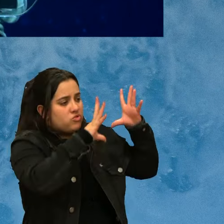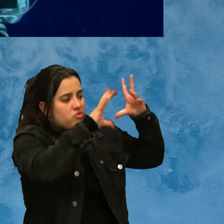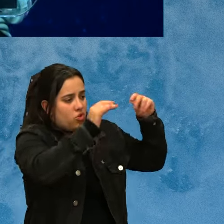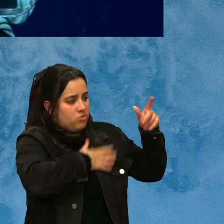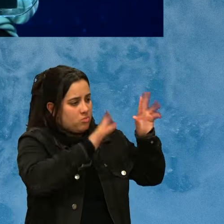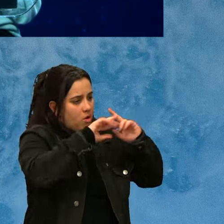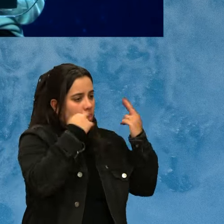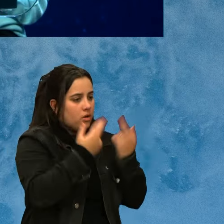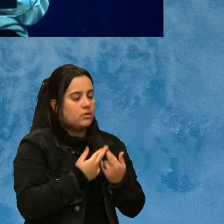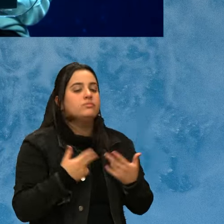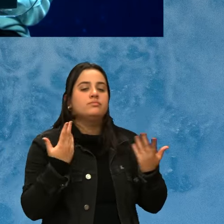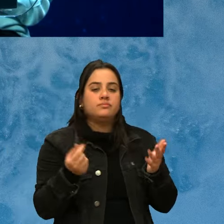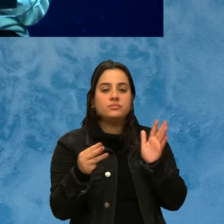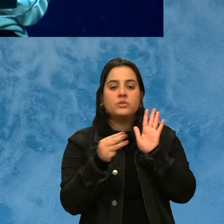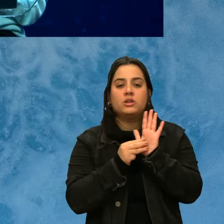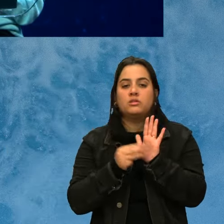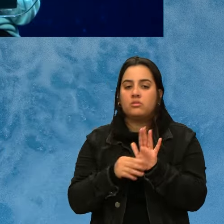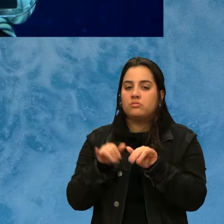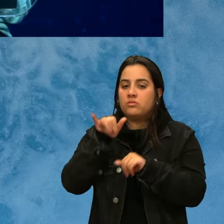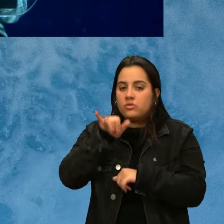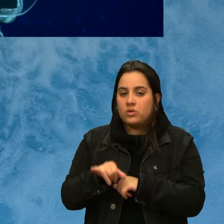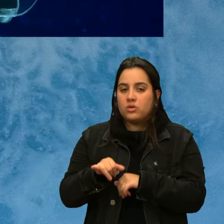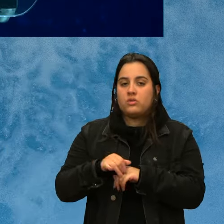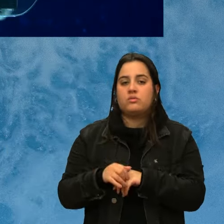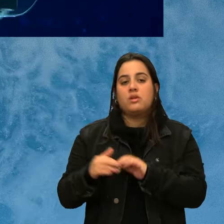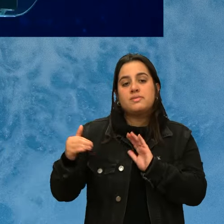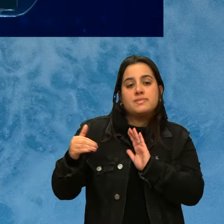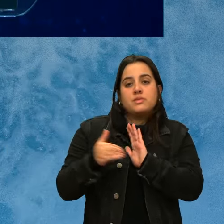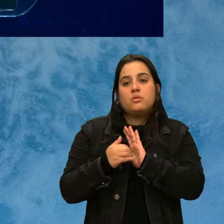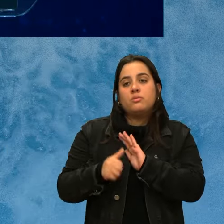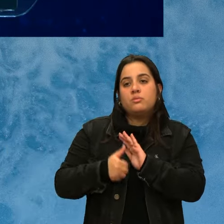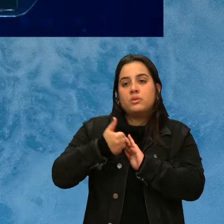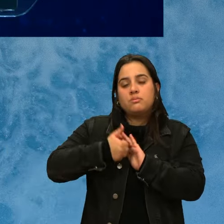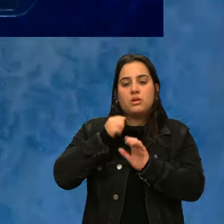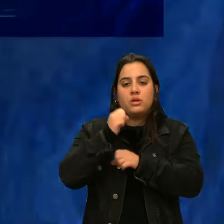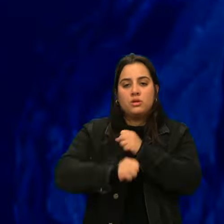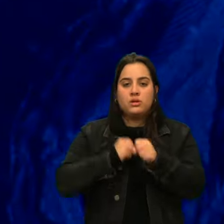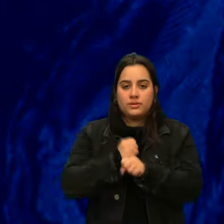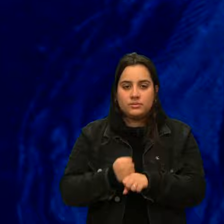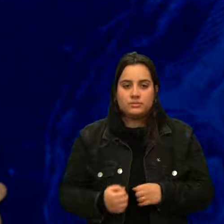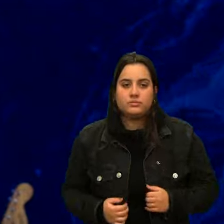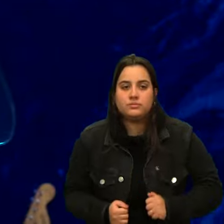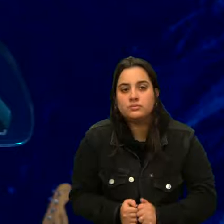Daniel permaneceu ali até o primeiro ano do rei Ciro. Feche seus